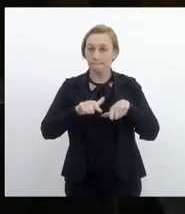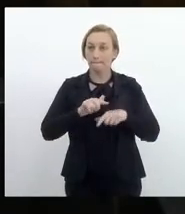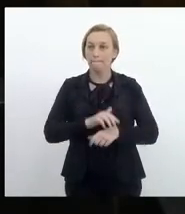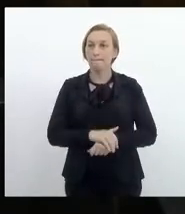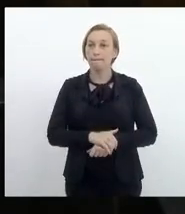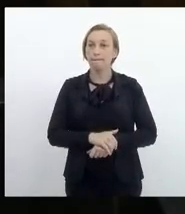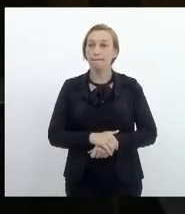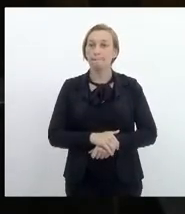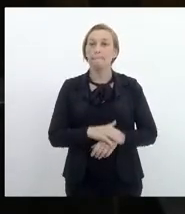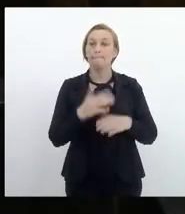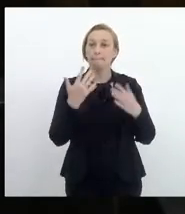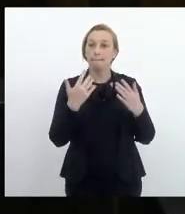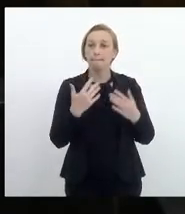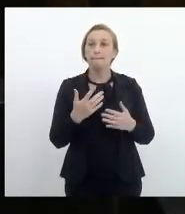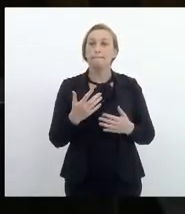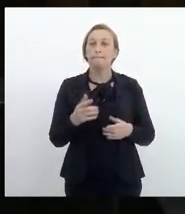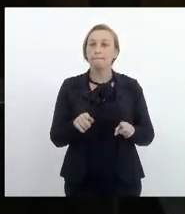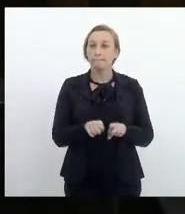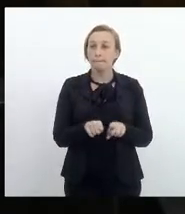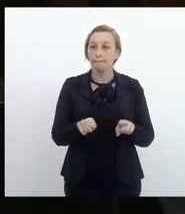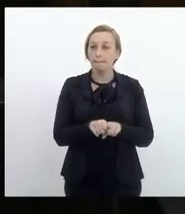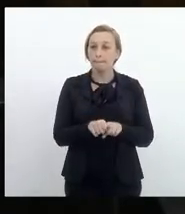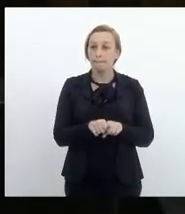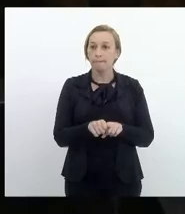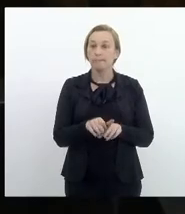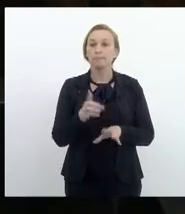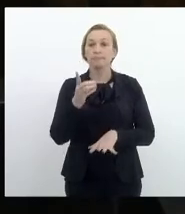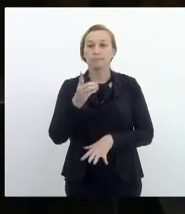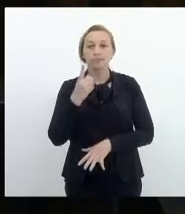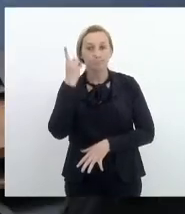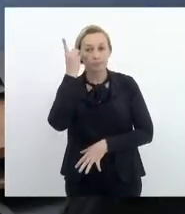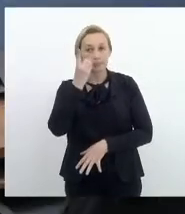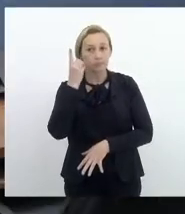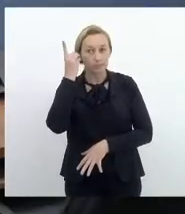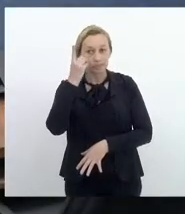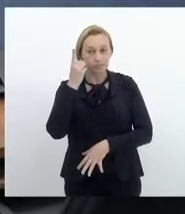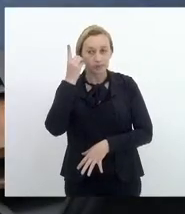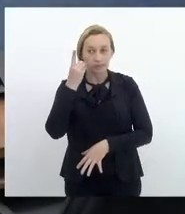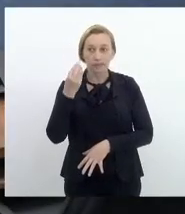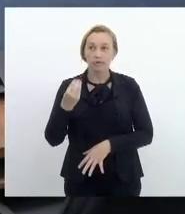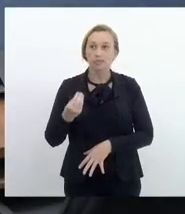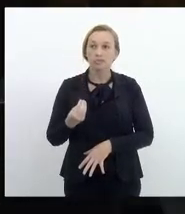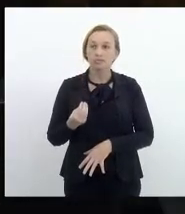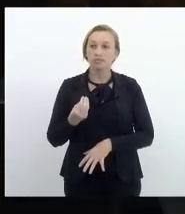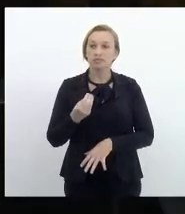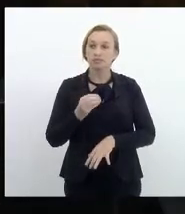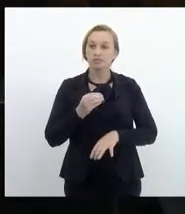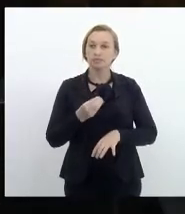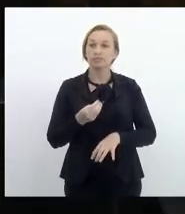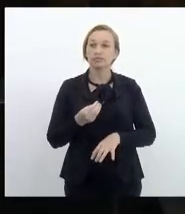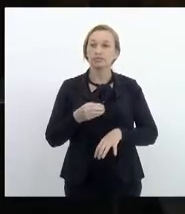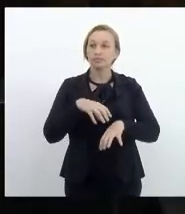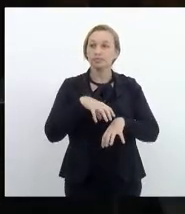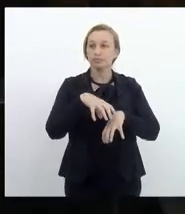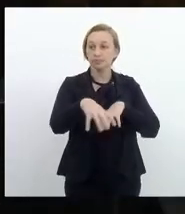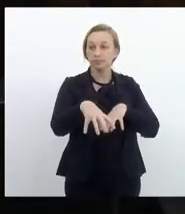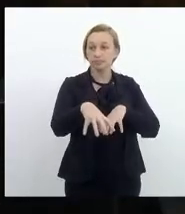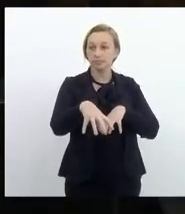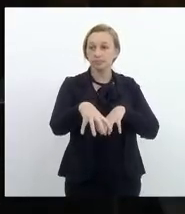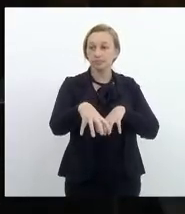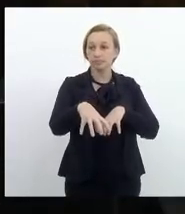cumprimentar os deputados e deputadas os presentes de forma remota